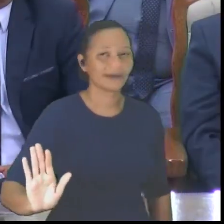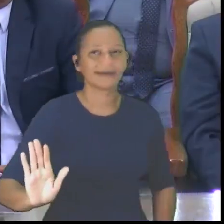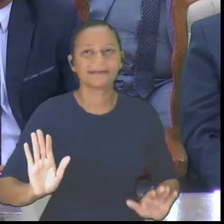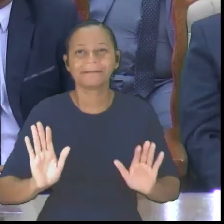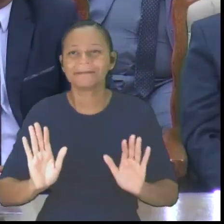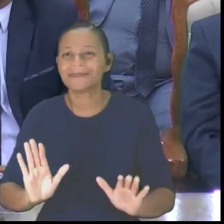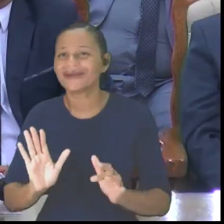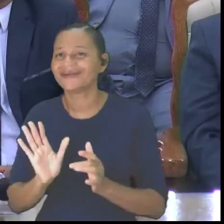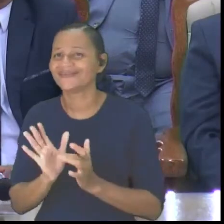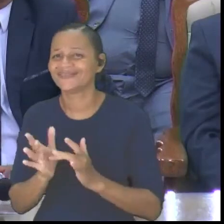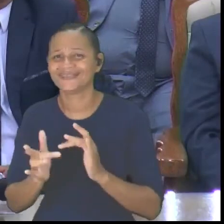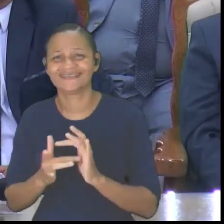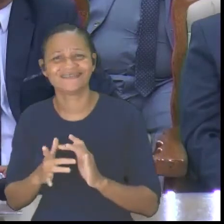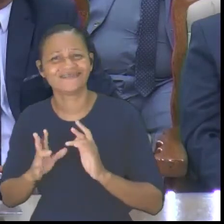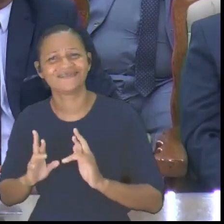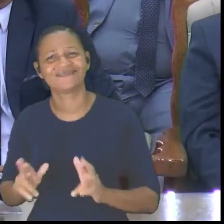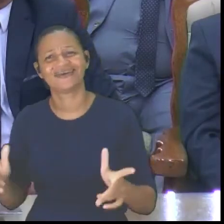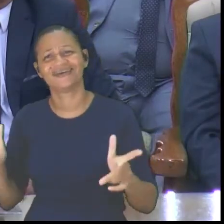Só que Jesus é diferente.